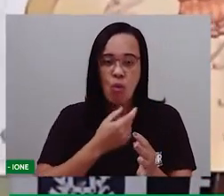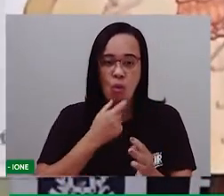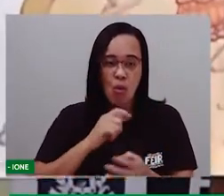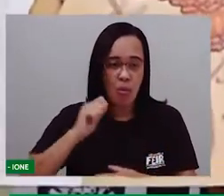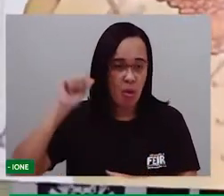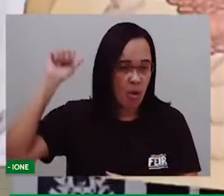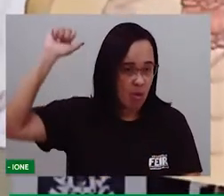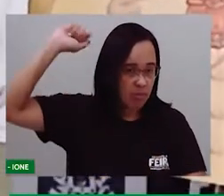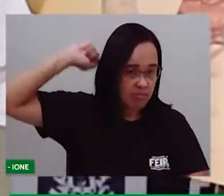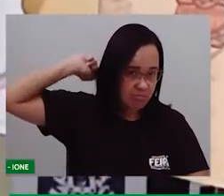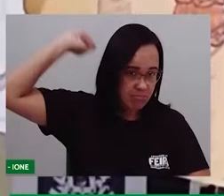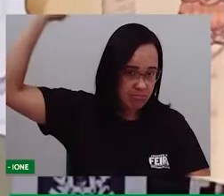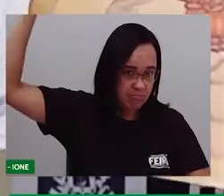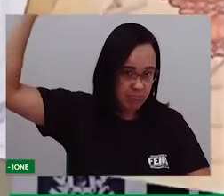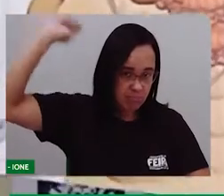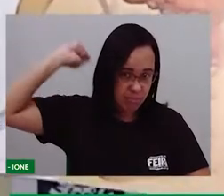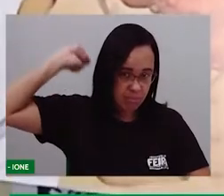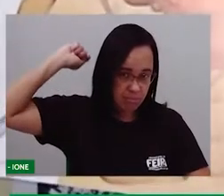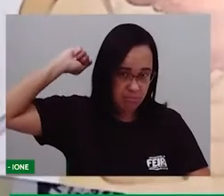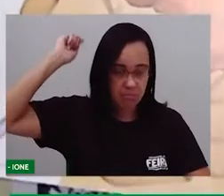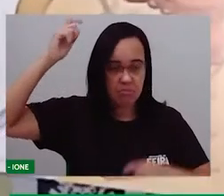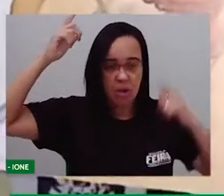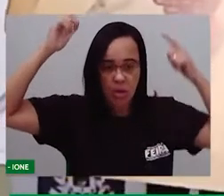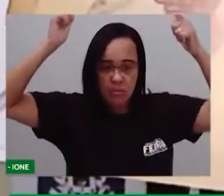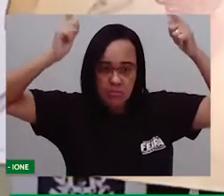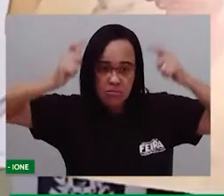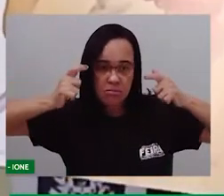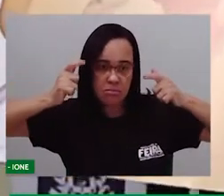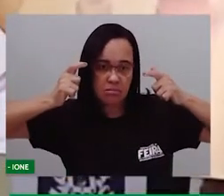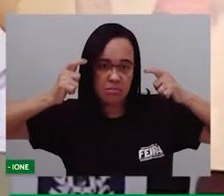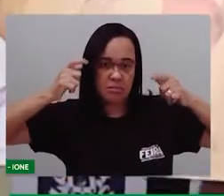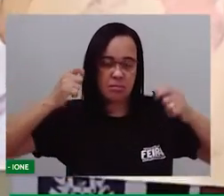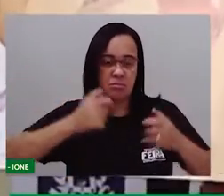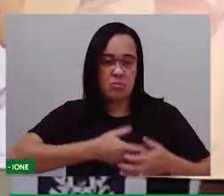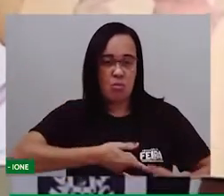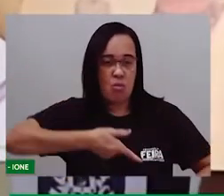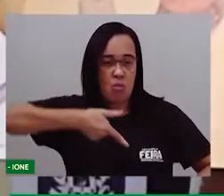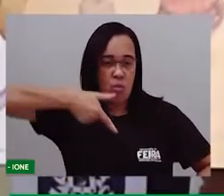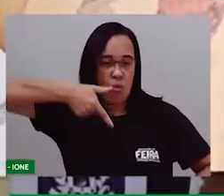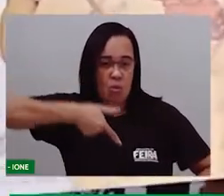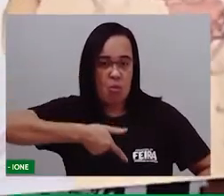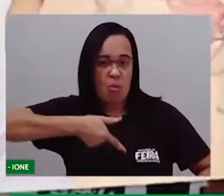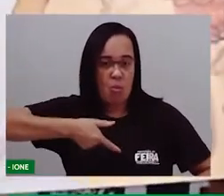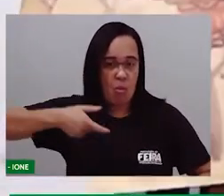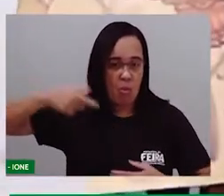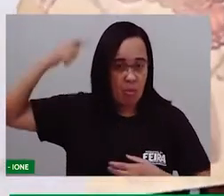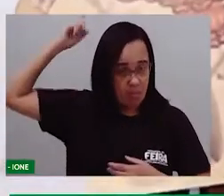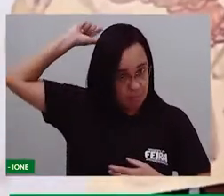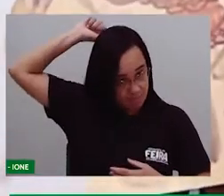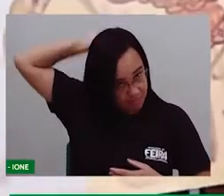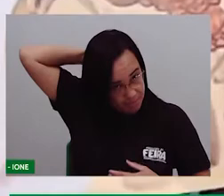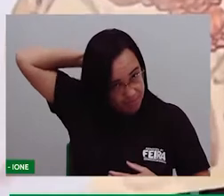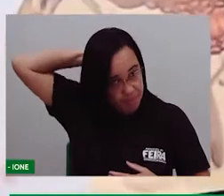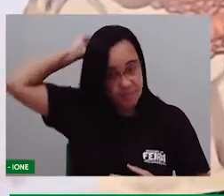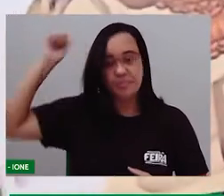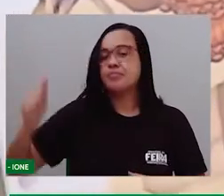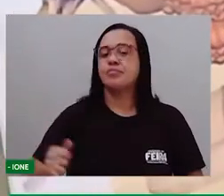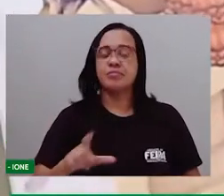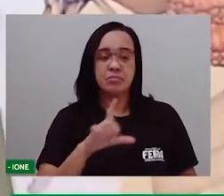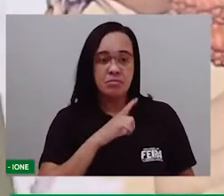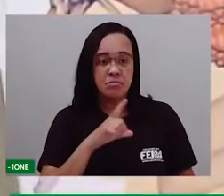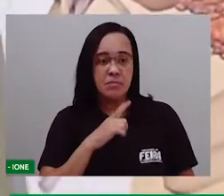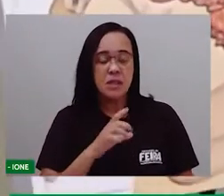né ele tá com chapéu uma empresa na lista esse